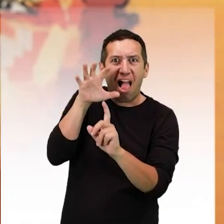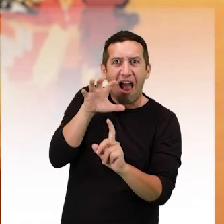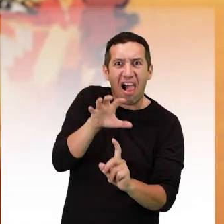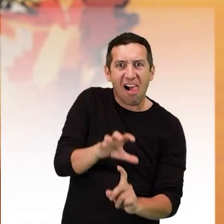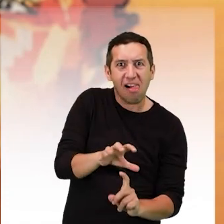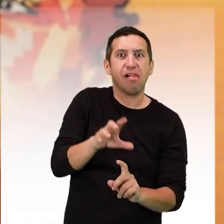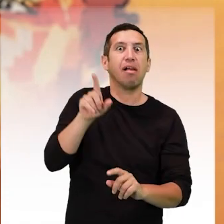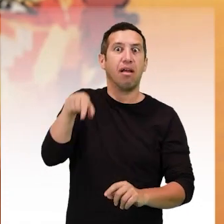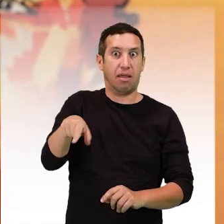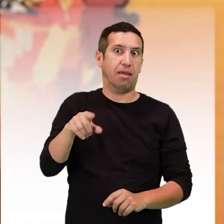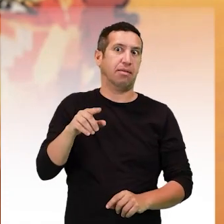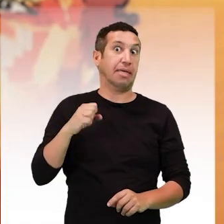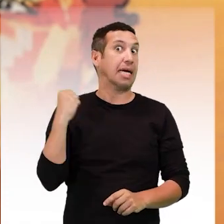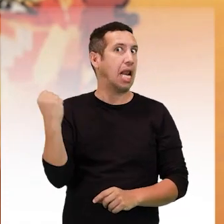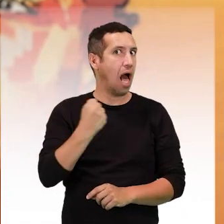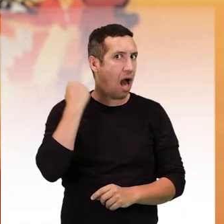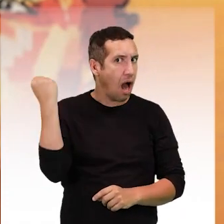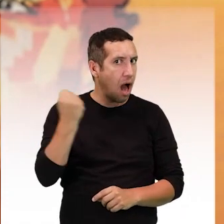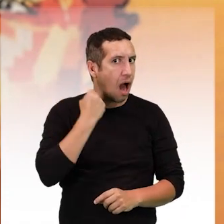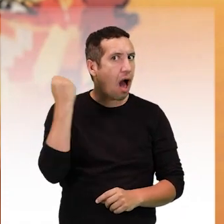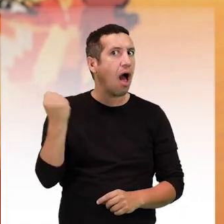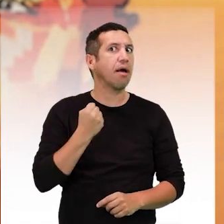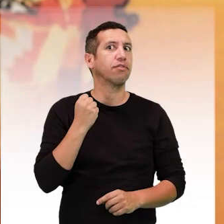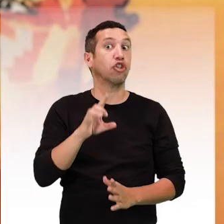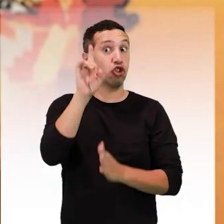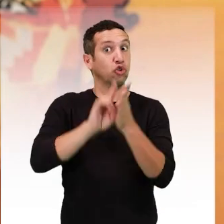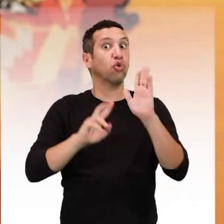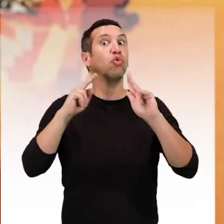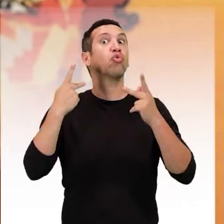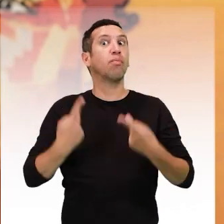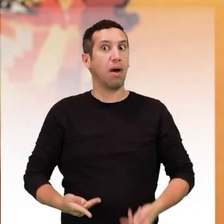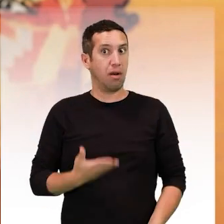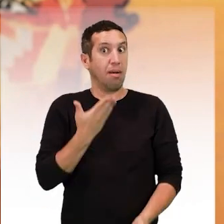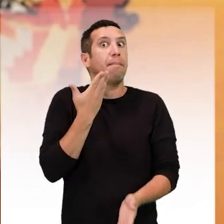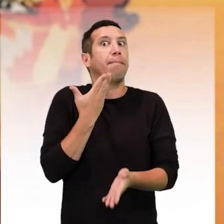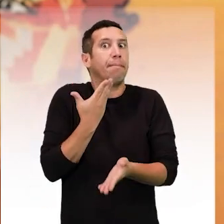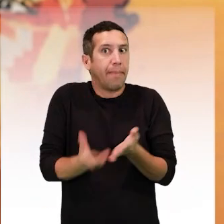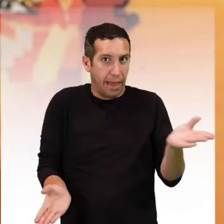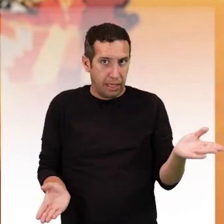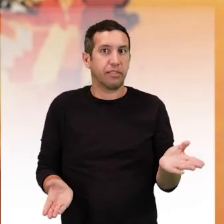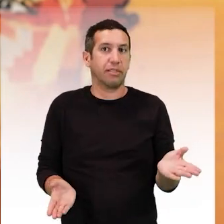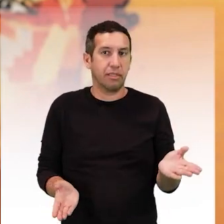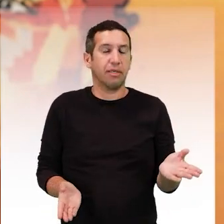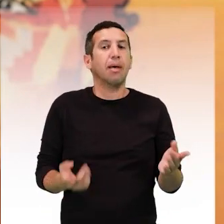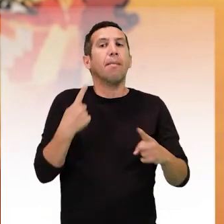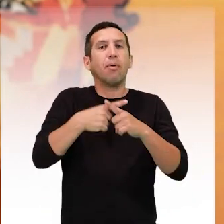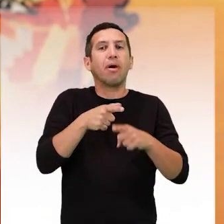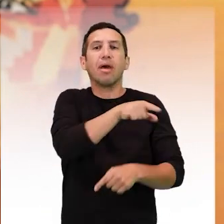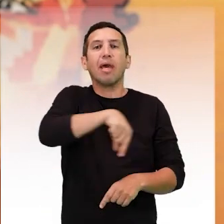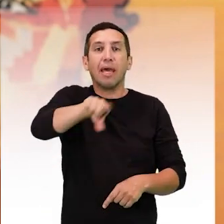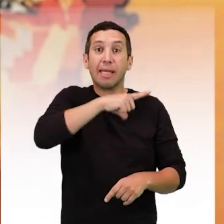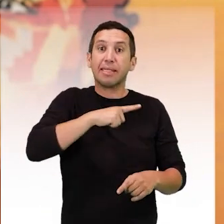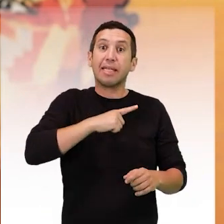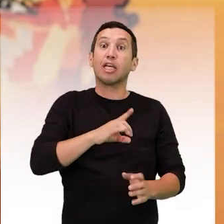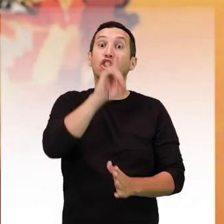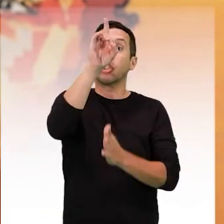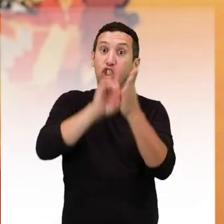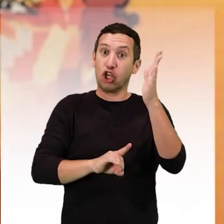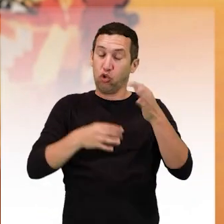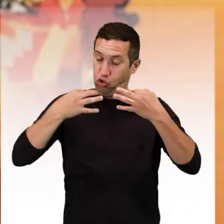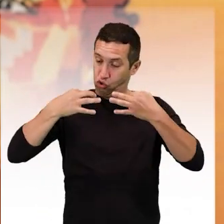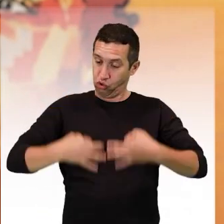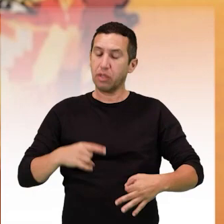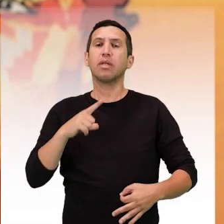das formas mais graves de violação dos direitos humanos e atinge milhares de vítimas que têm seus direitos fundamentais e